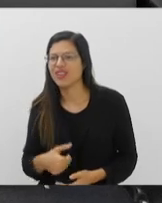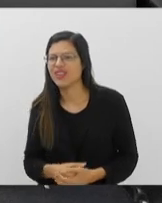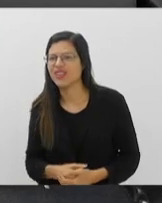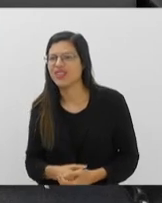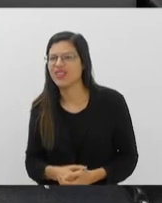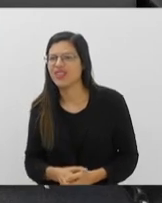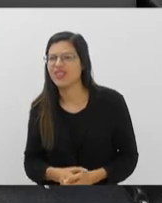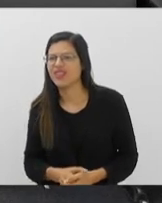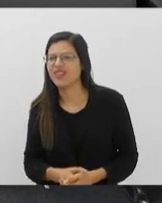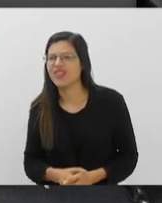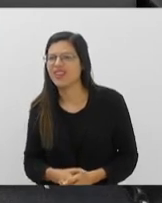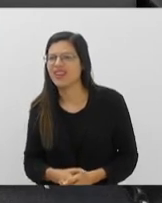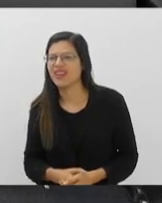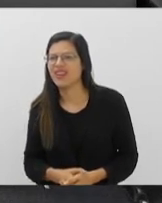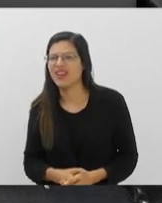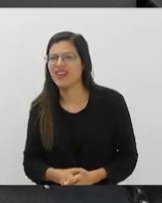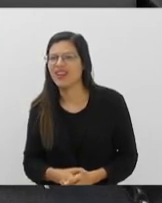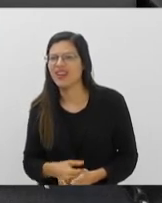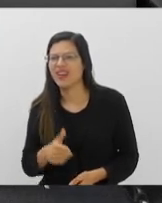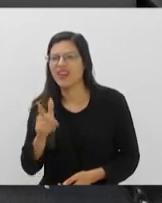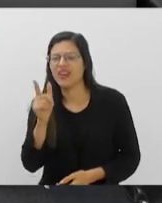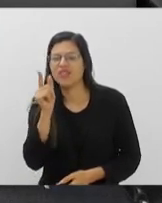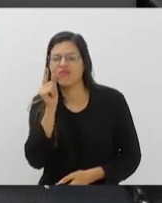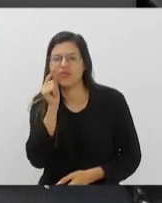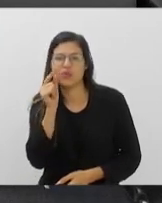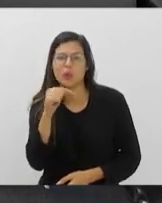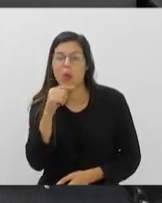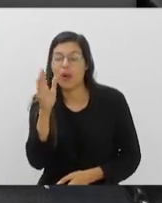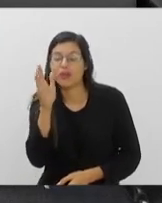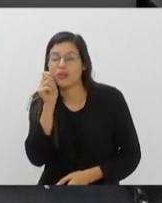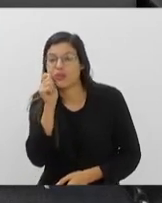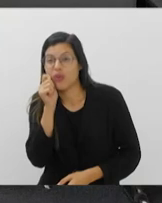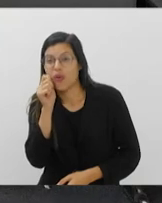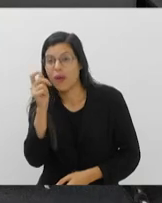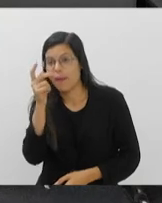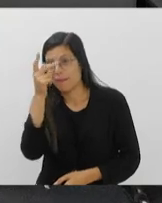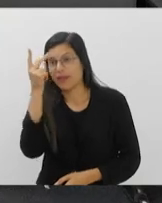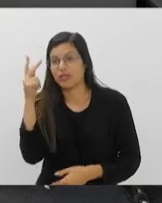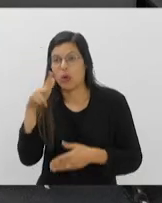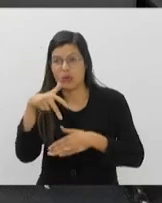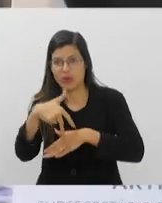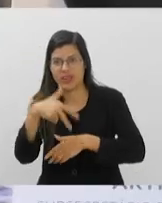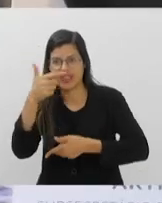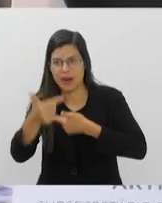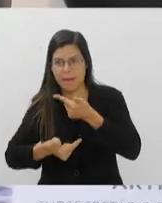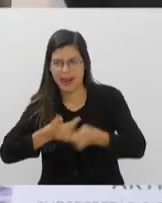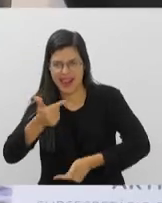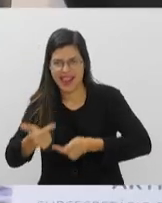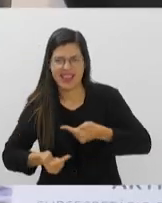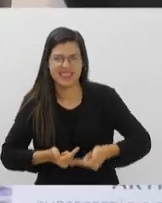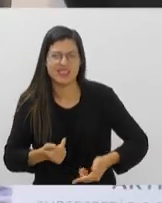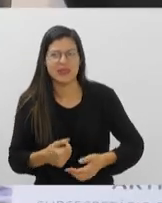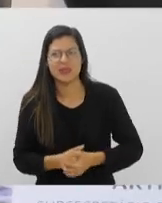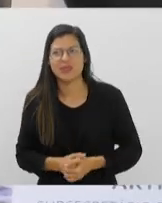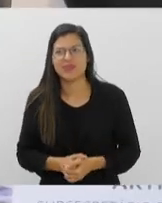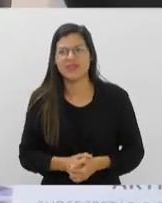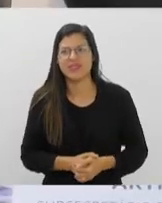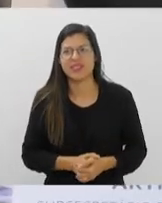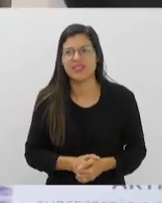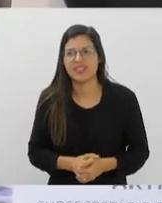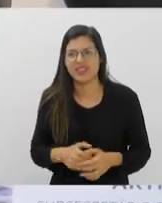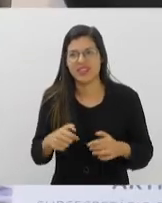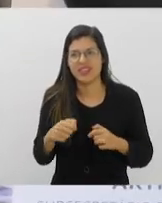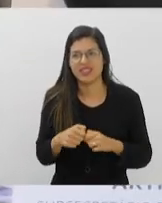não eu sou uma pessoa que me demandou aqui eu tô tô trabalhando trabalhando trabalhando a gente faz